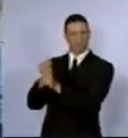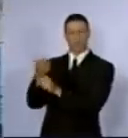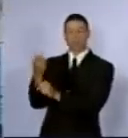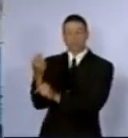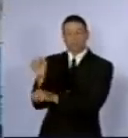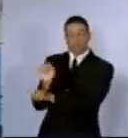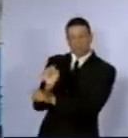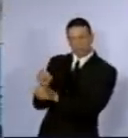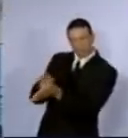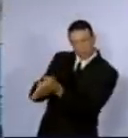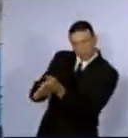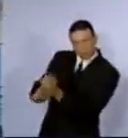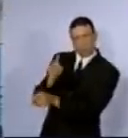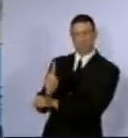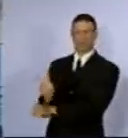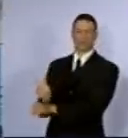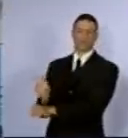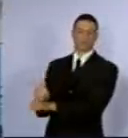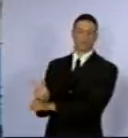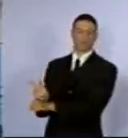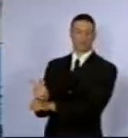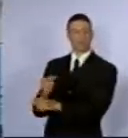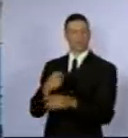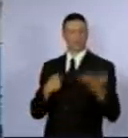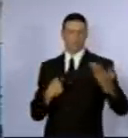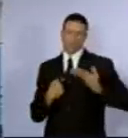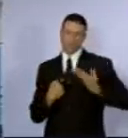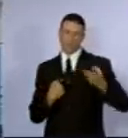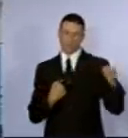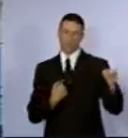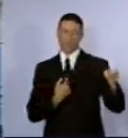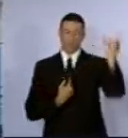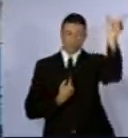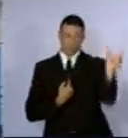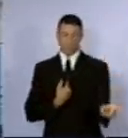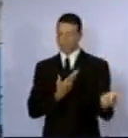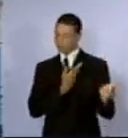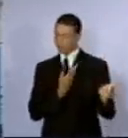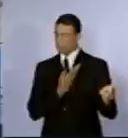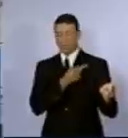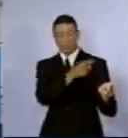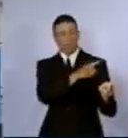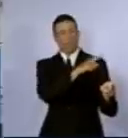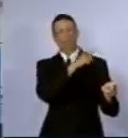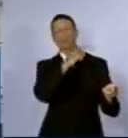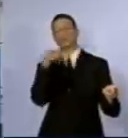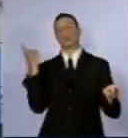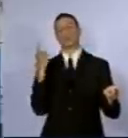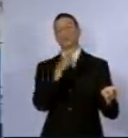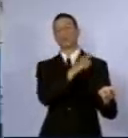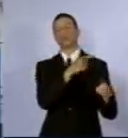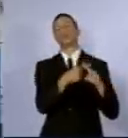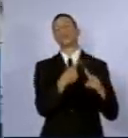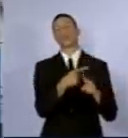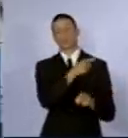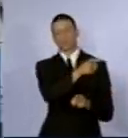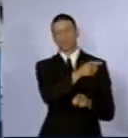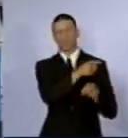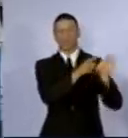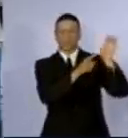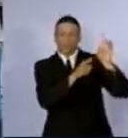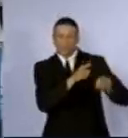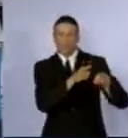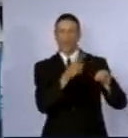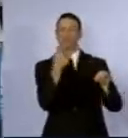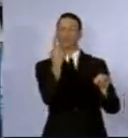Bom, de fato, eu tive um amigo íntimo que morreu somente porque ele se expôs